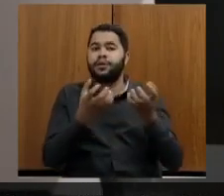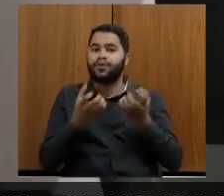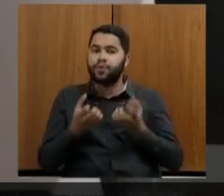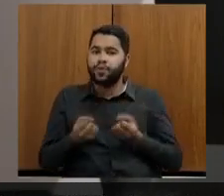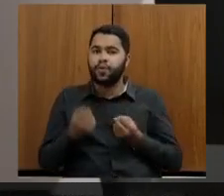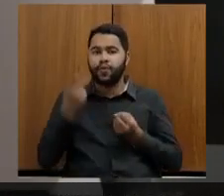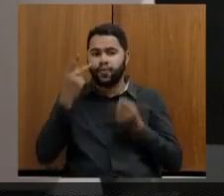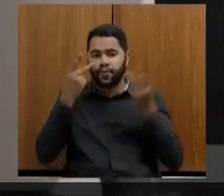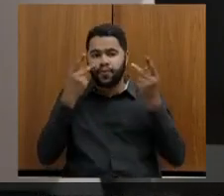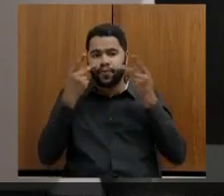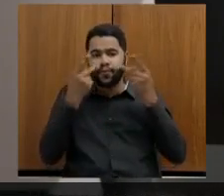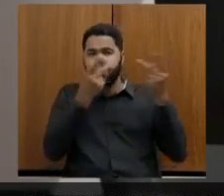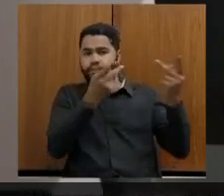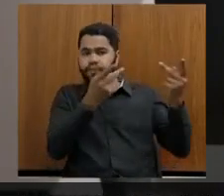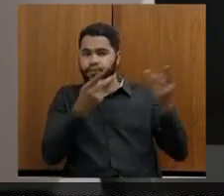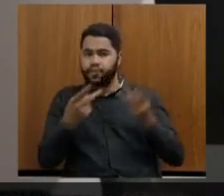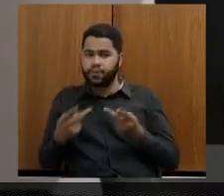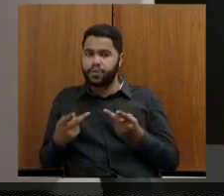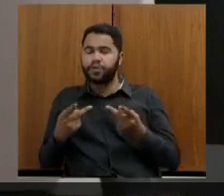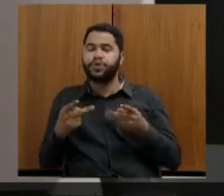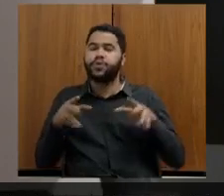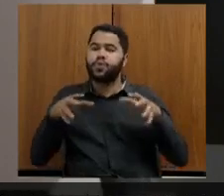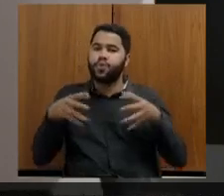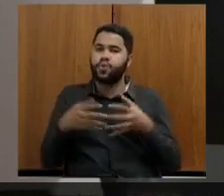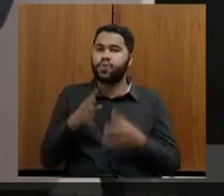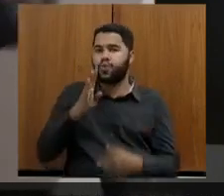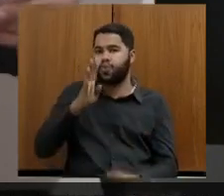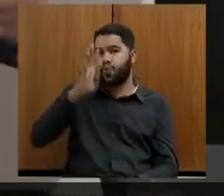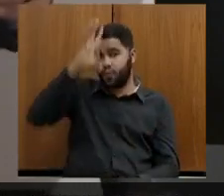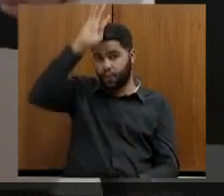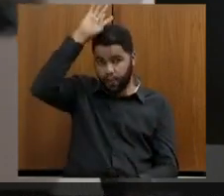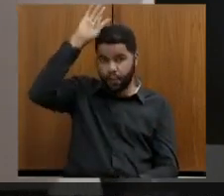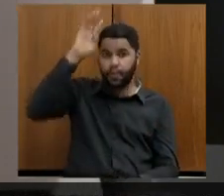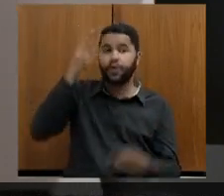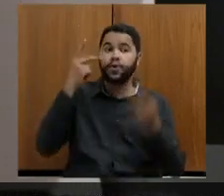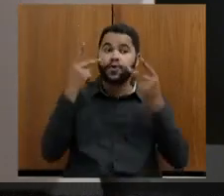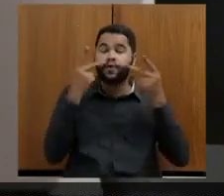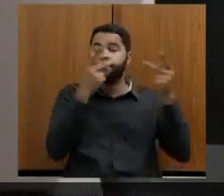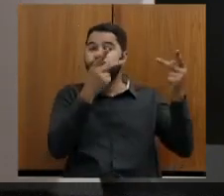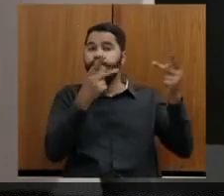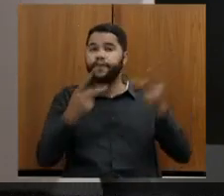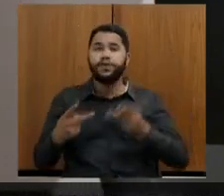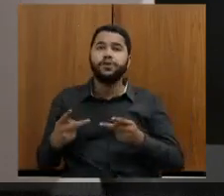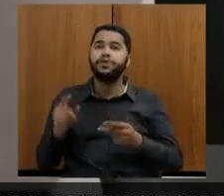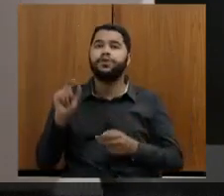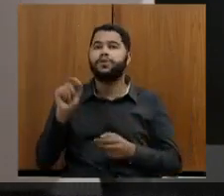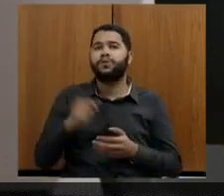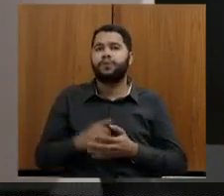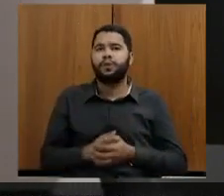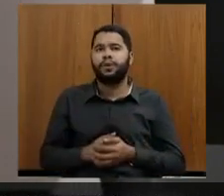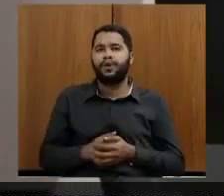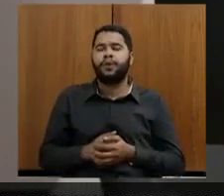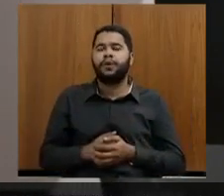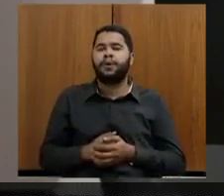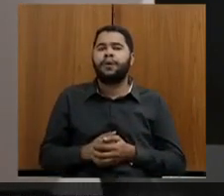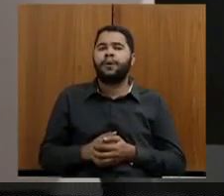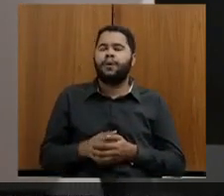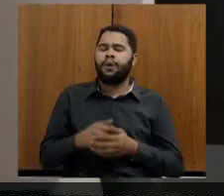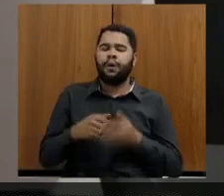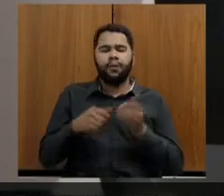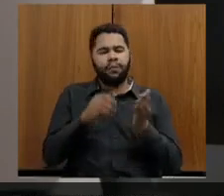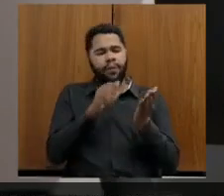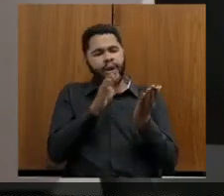de um grupo do Corpo de Bombeiros naquela visita Deputado Sargento Rodrigues com o chamado